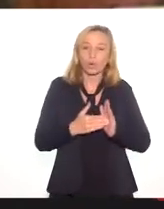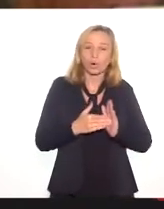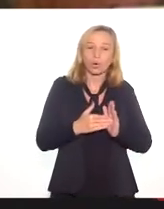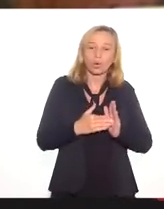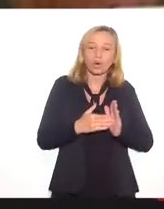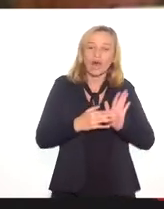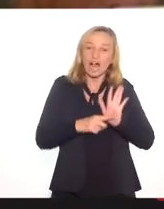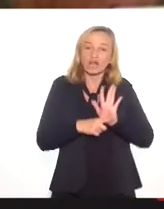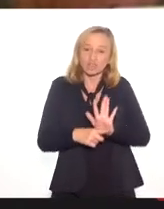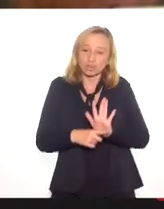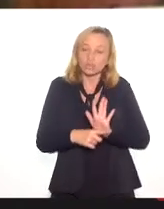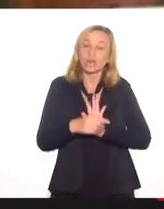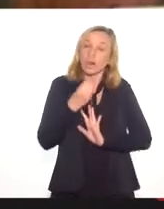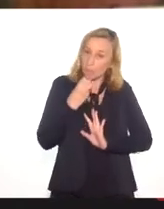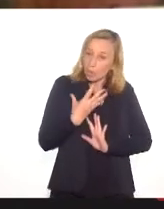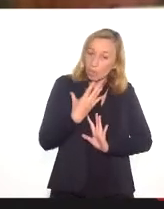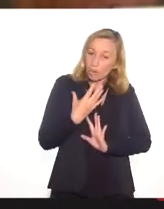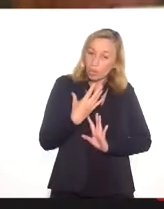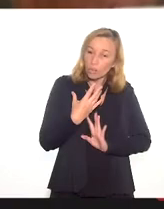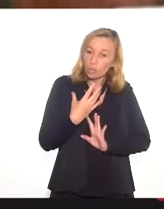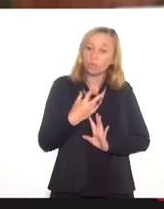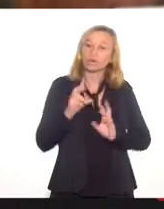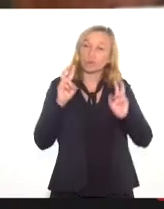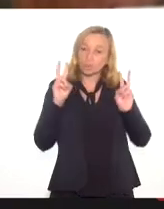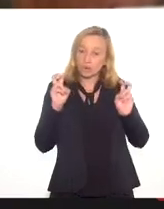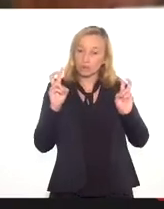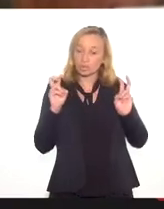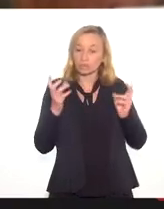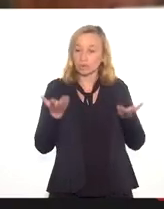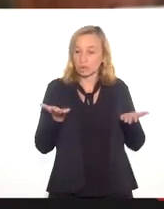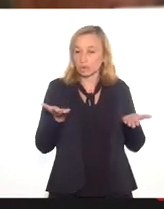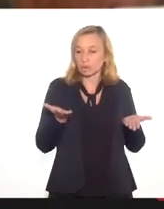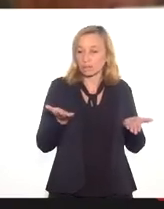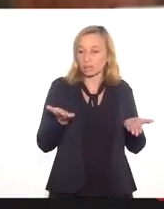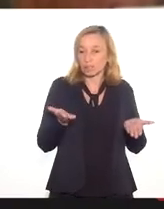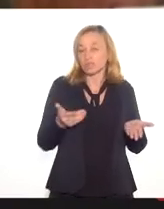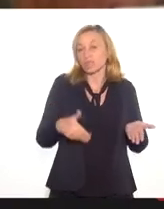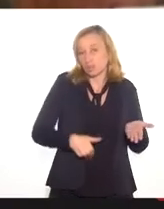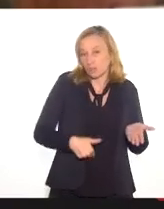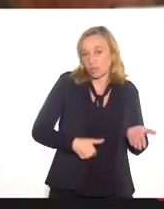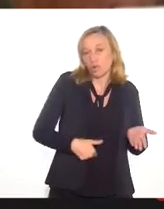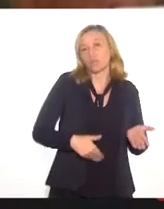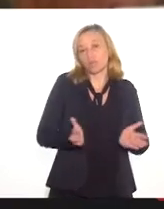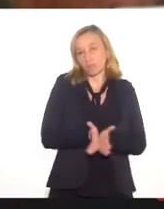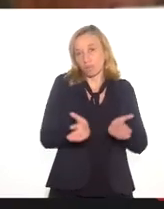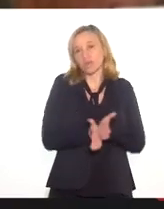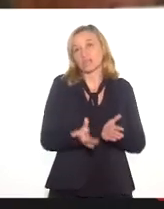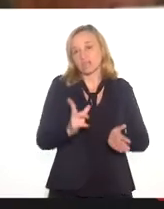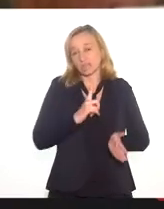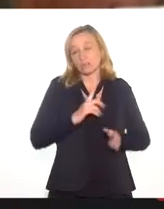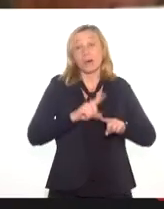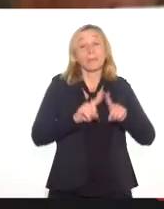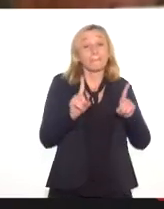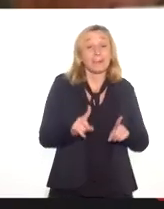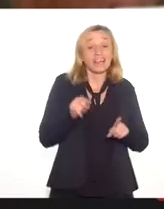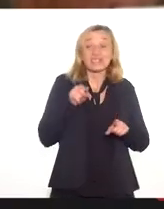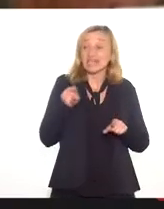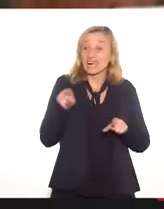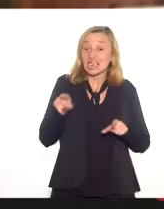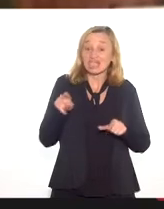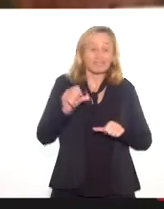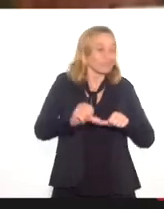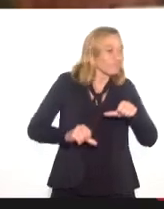arcabouço ajuda na situação extrema de vulnerabilidade que vivemos. Mas eles não